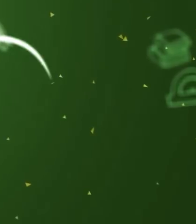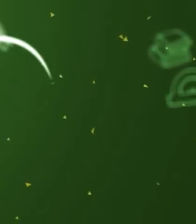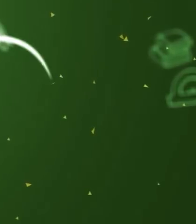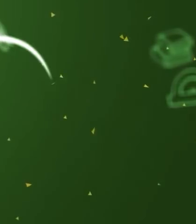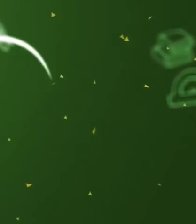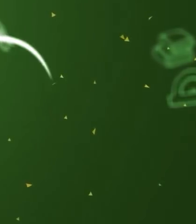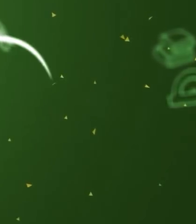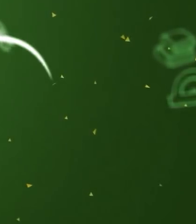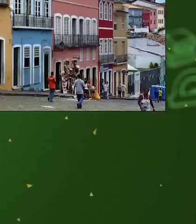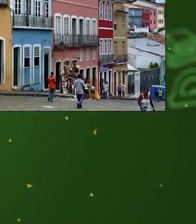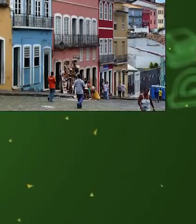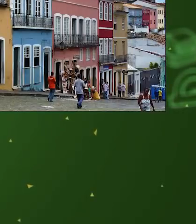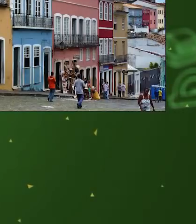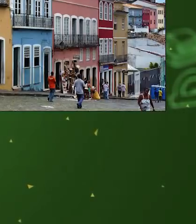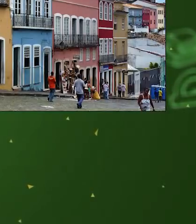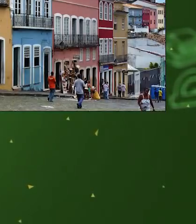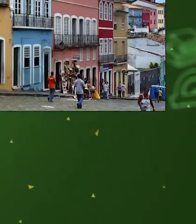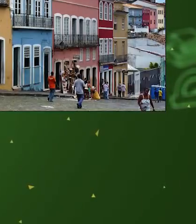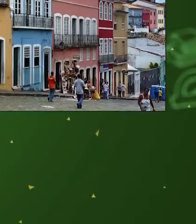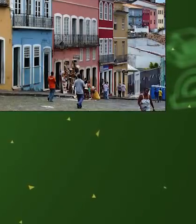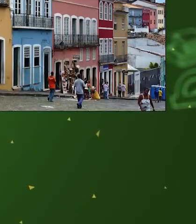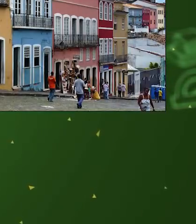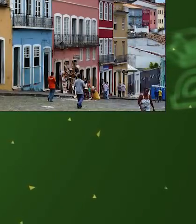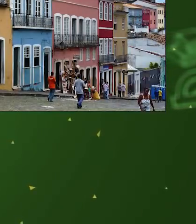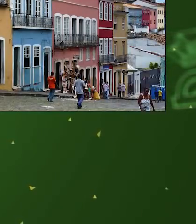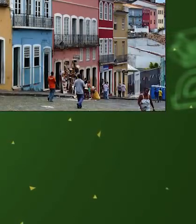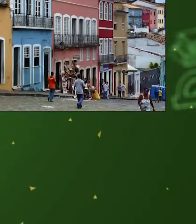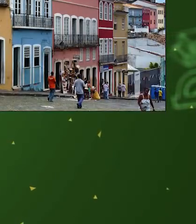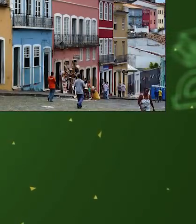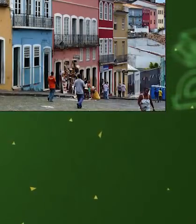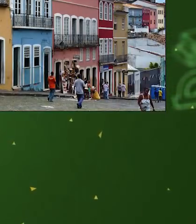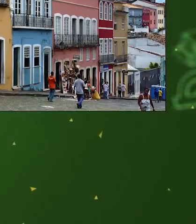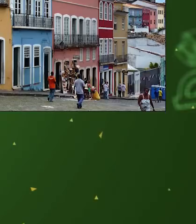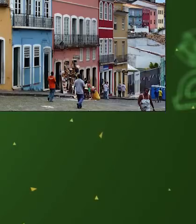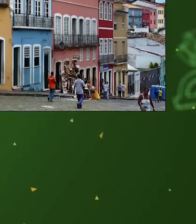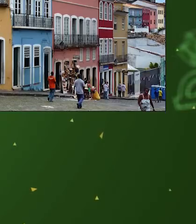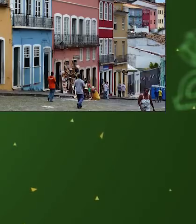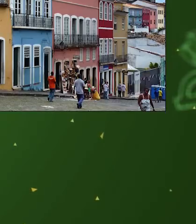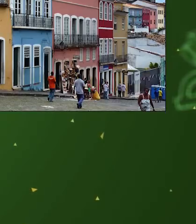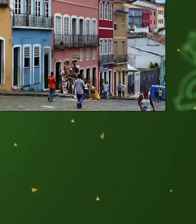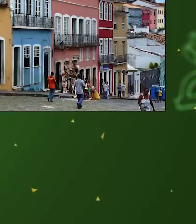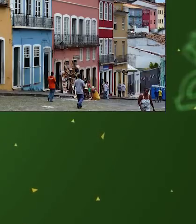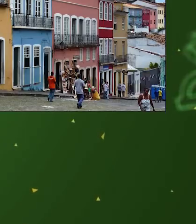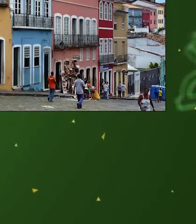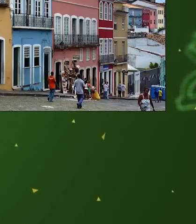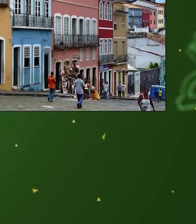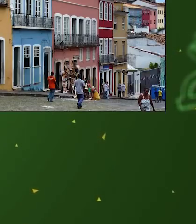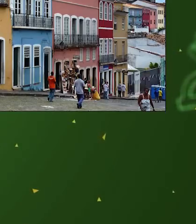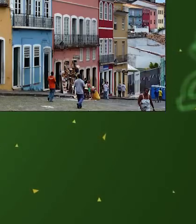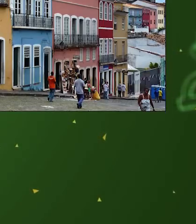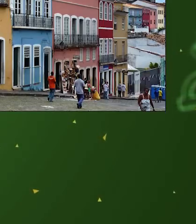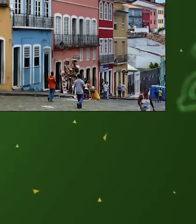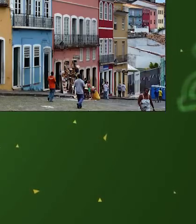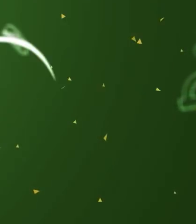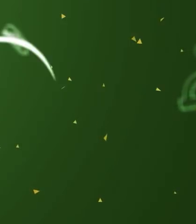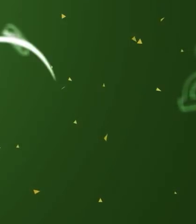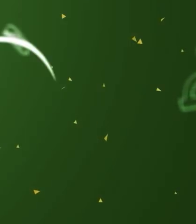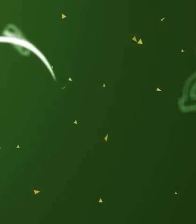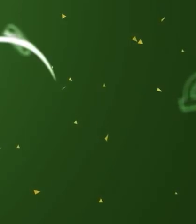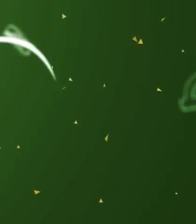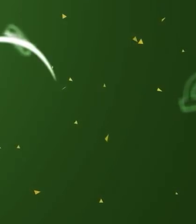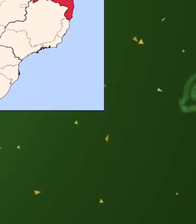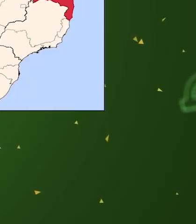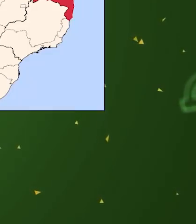Famosa Bahia, que tem a capital Salvador. Salvador. Salvador.